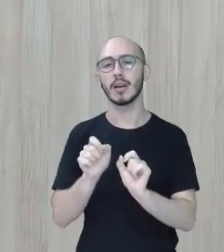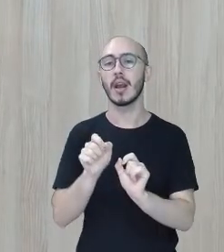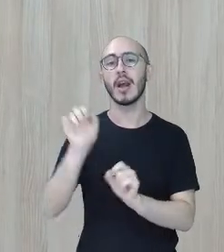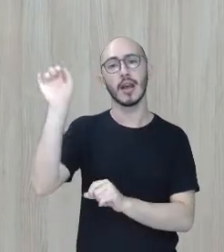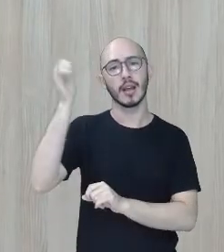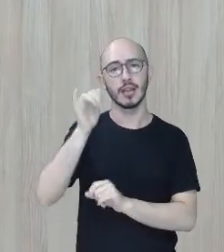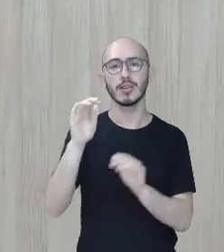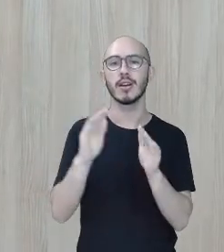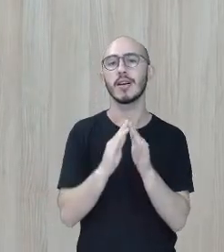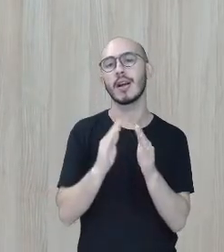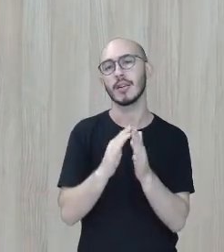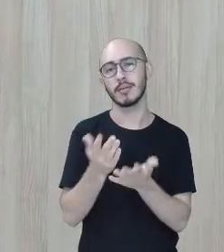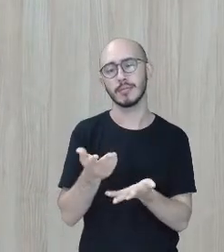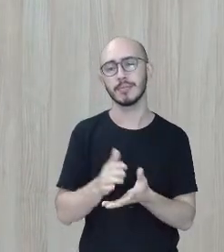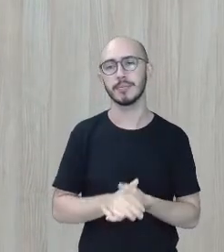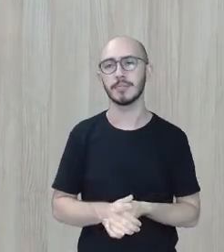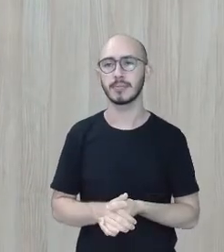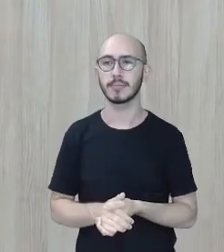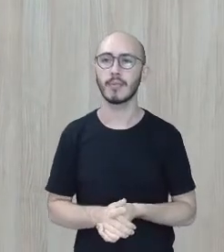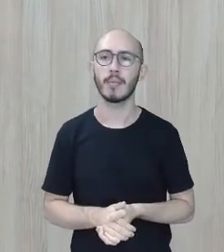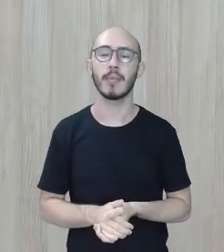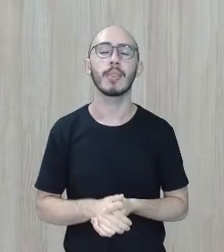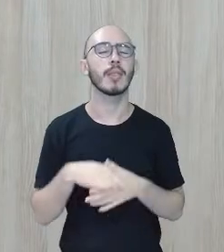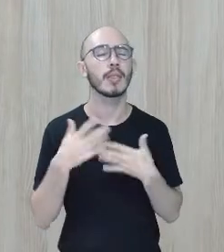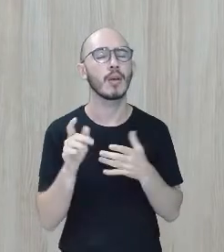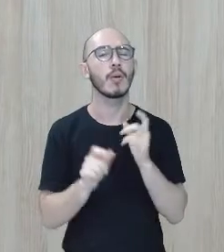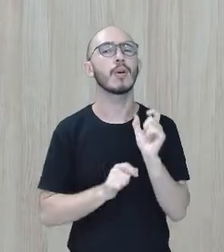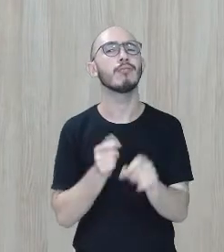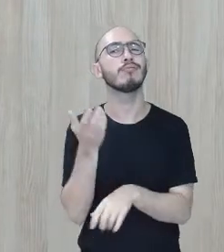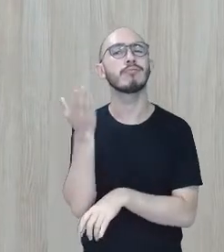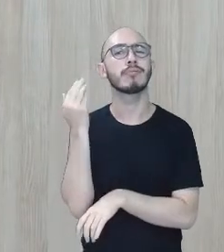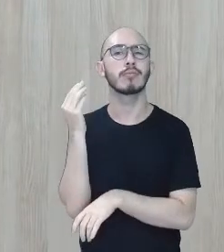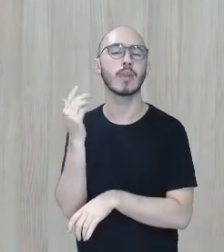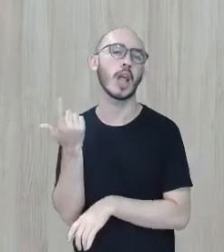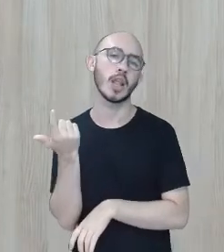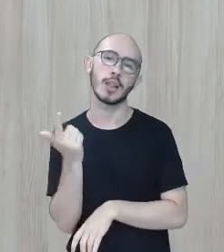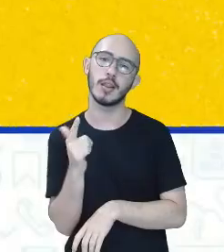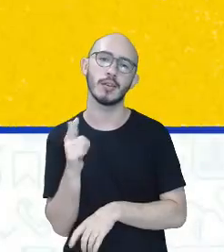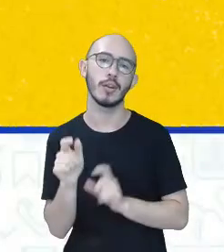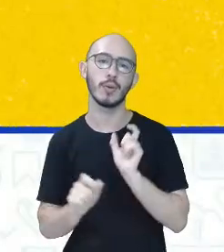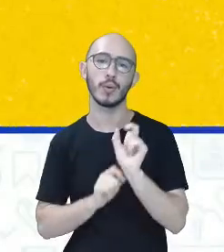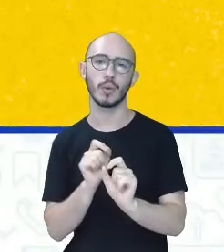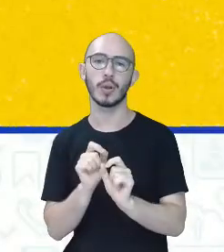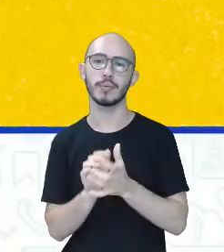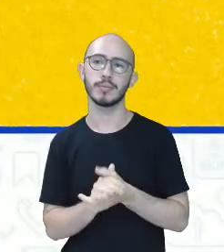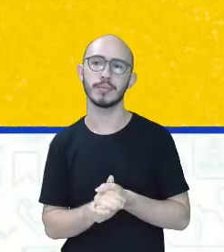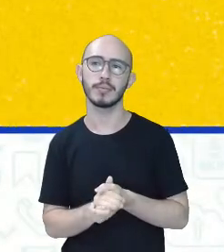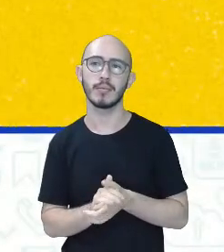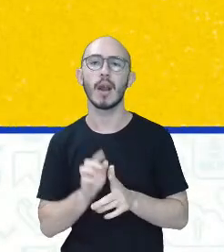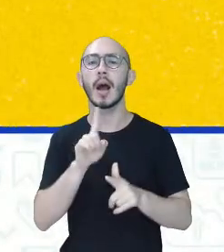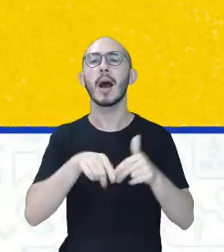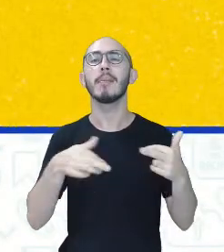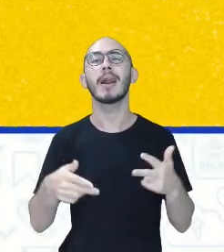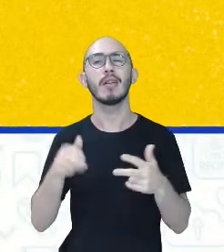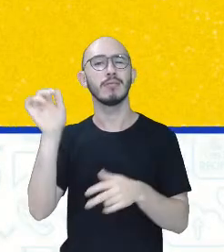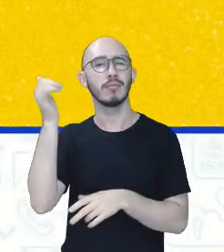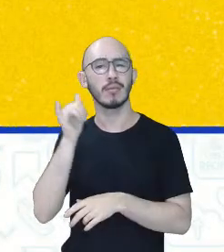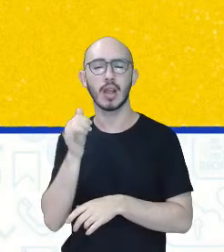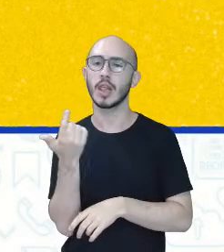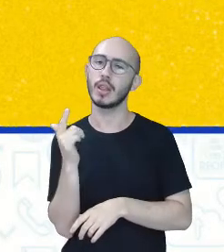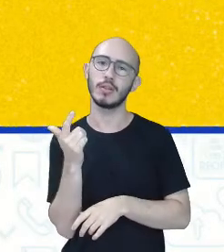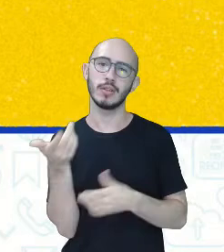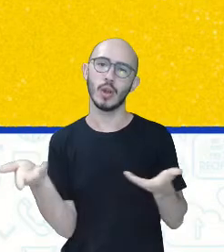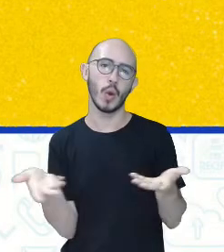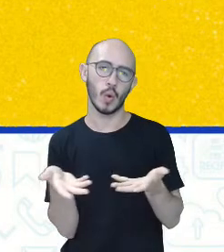nossa residência. Então, antigamente, né, não existiam os aparelhos eletrodomésticos que nós